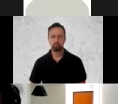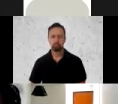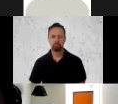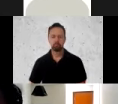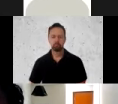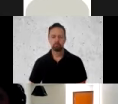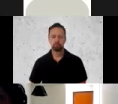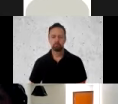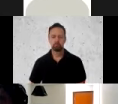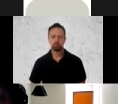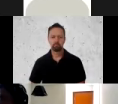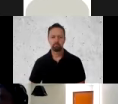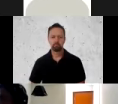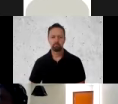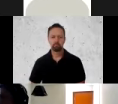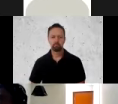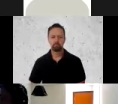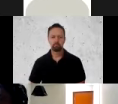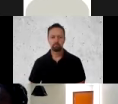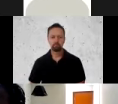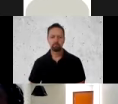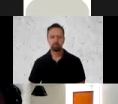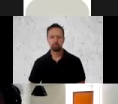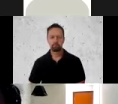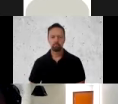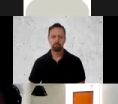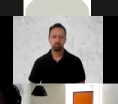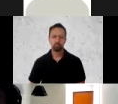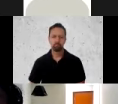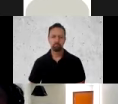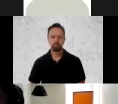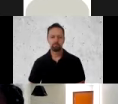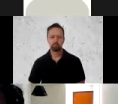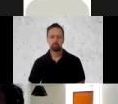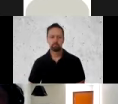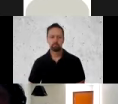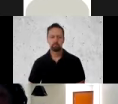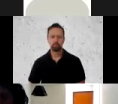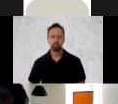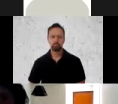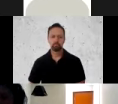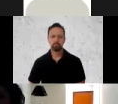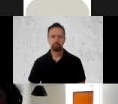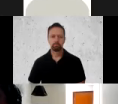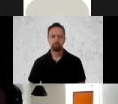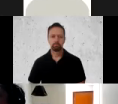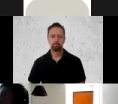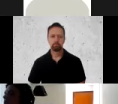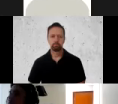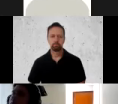varas. Porque antigamente, no outro ele estava utilizando o número de municípios, nesse ele utilizou o número de firmas. E mesmo com essa outra